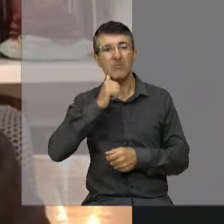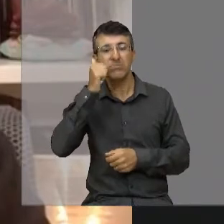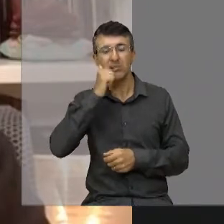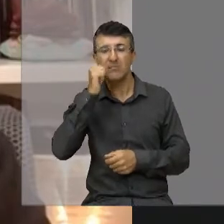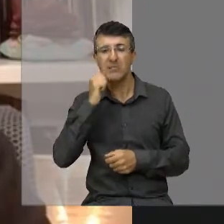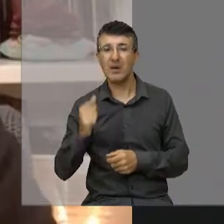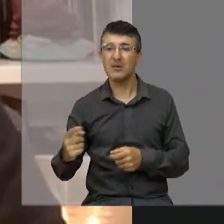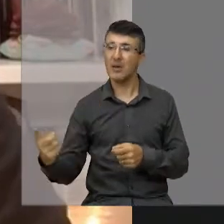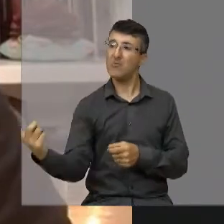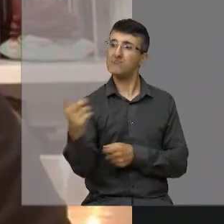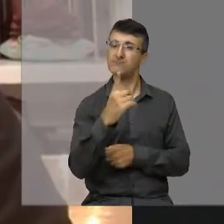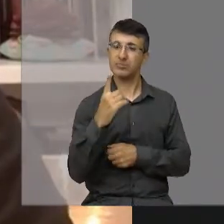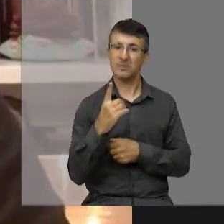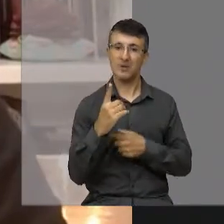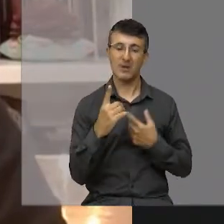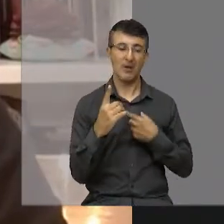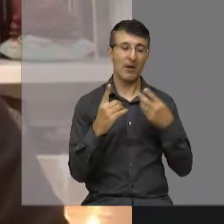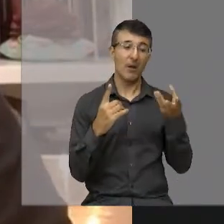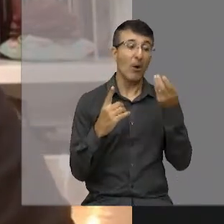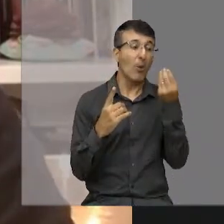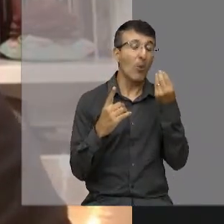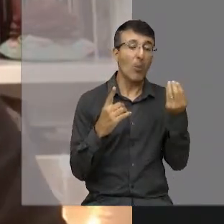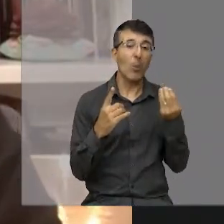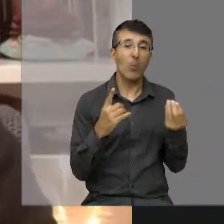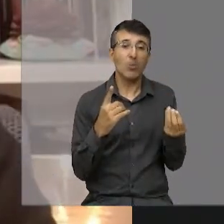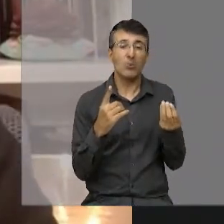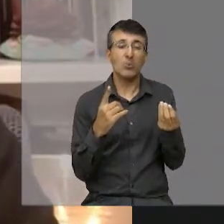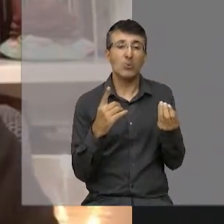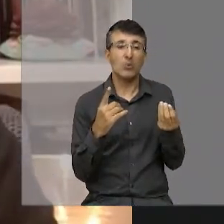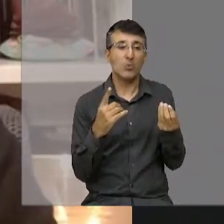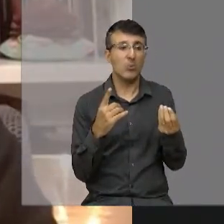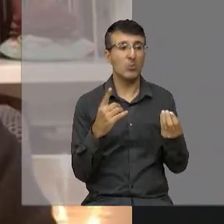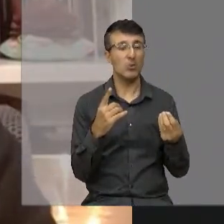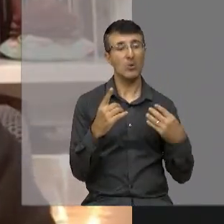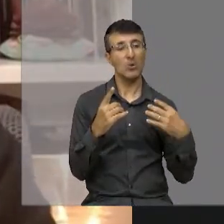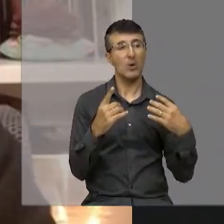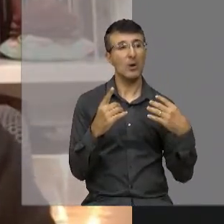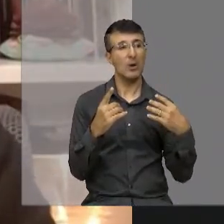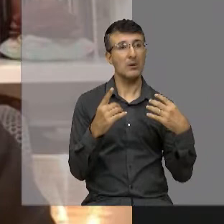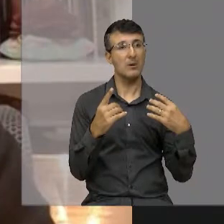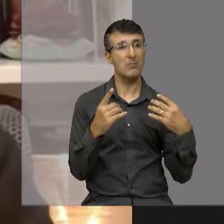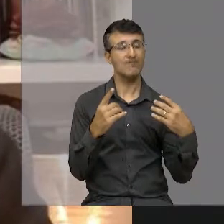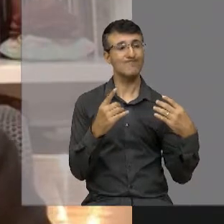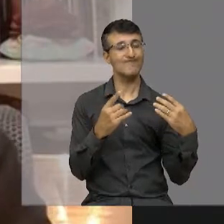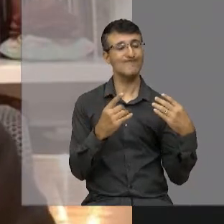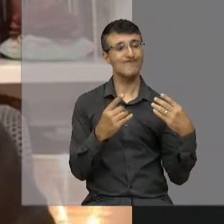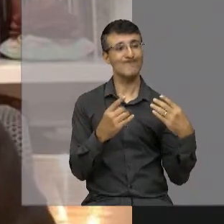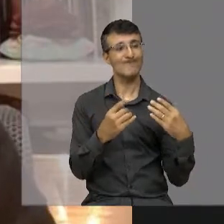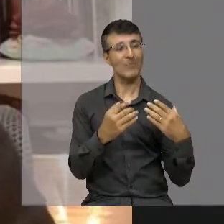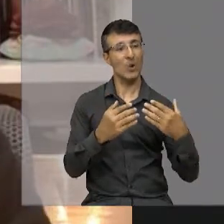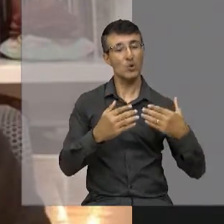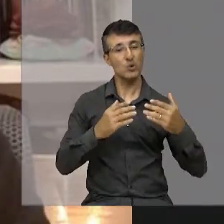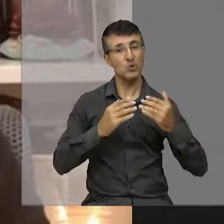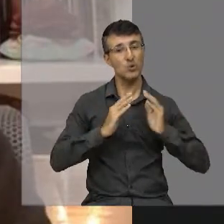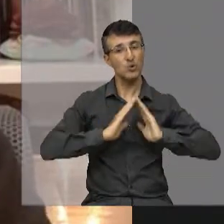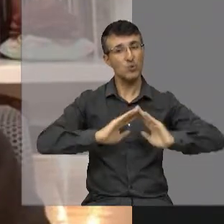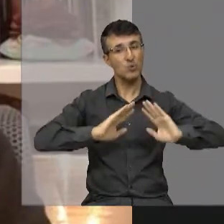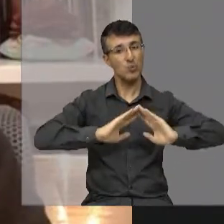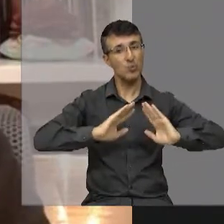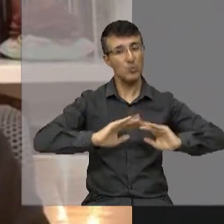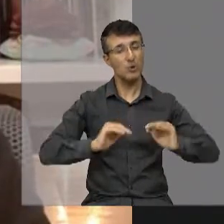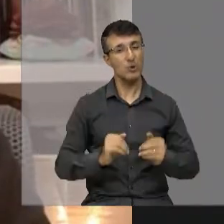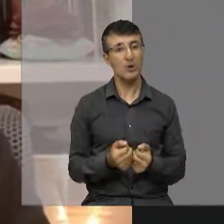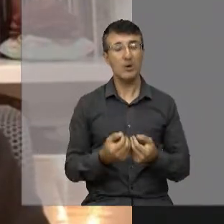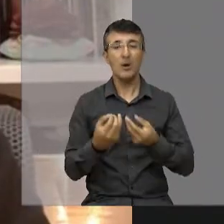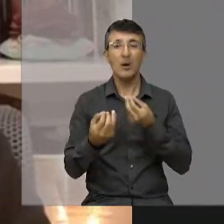como, né? Infelizmente, a instituição está de portas fechadas, em especial nessa fase vermelha, né? E acho